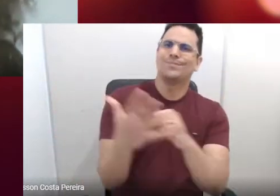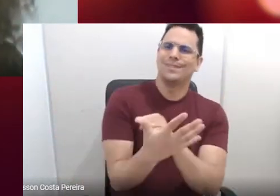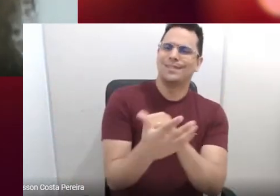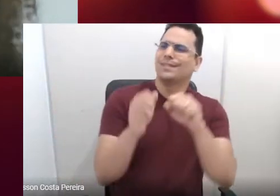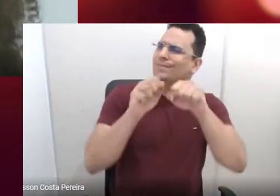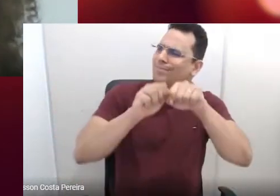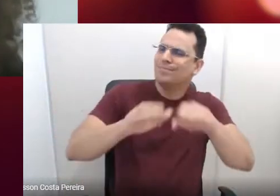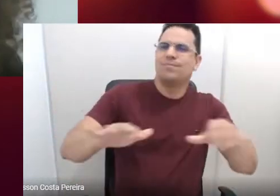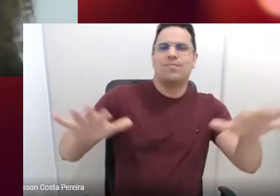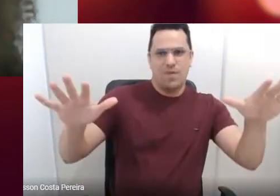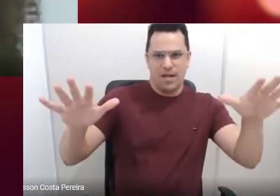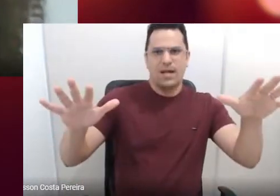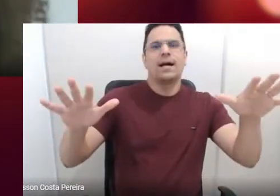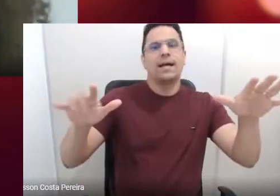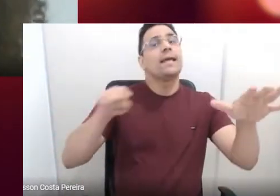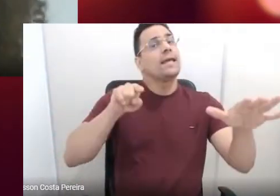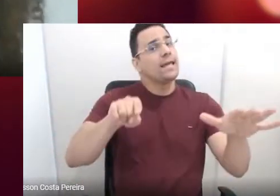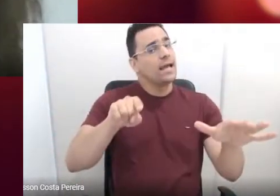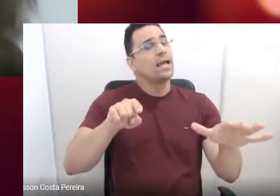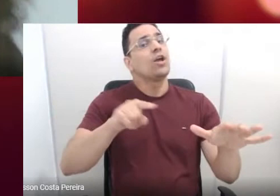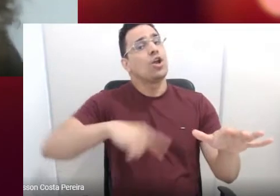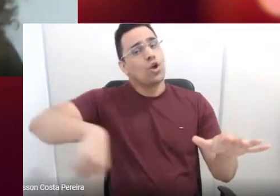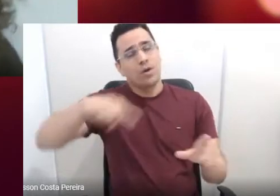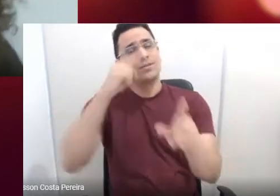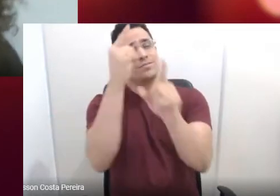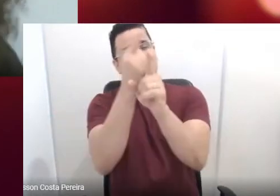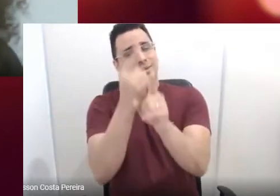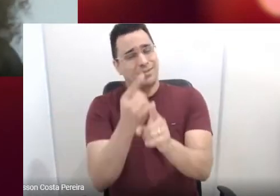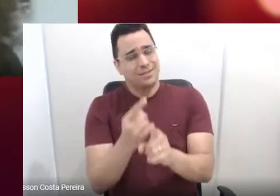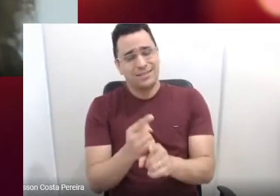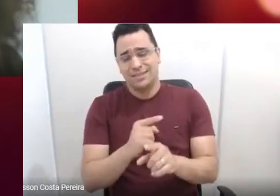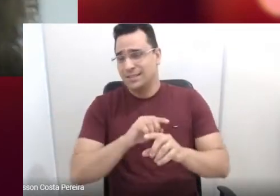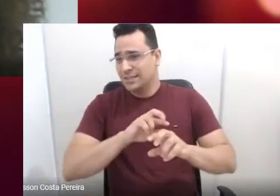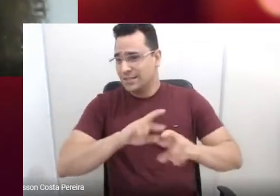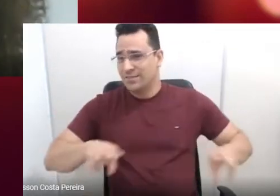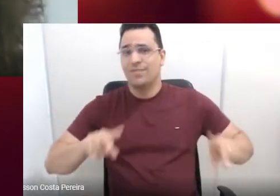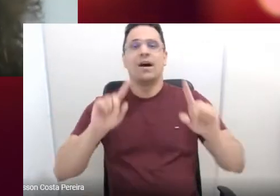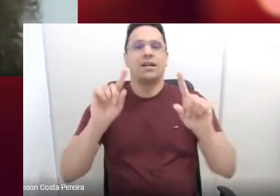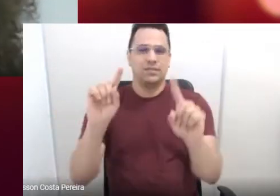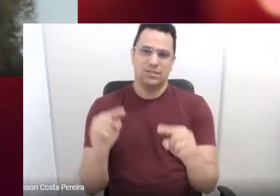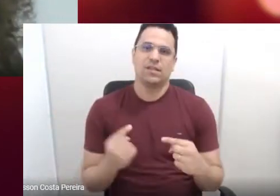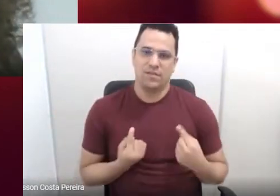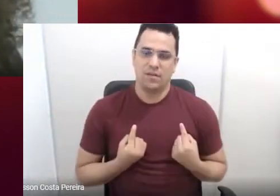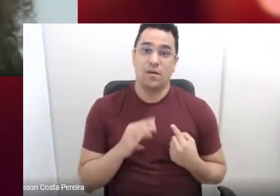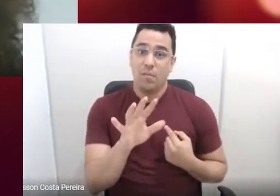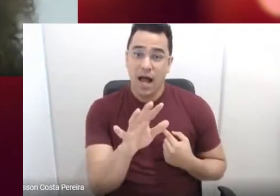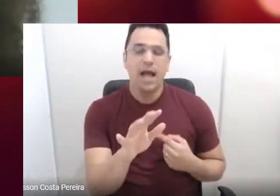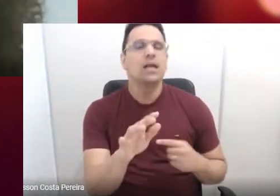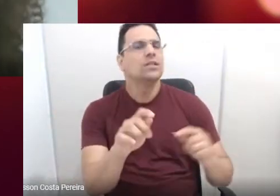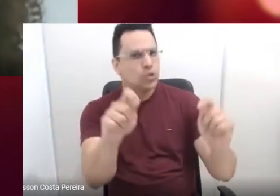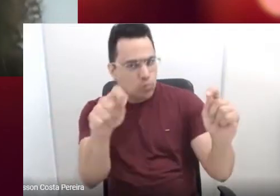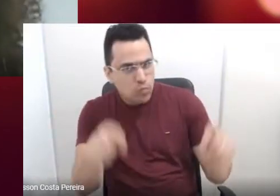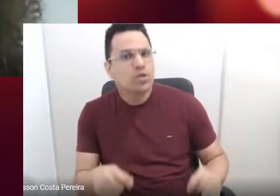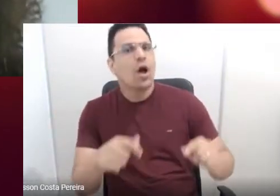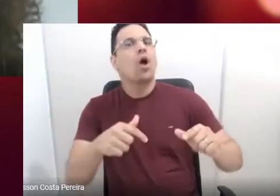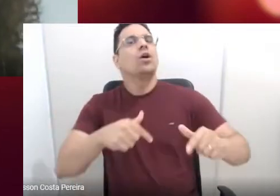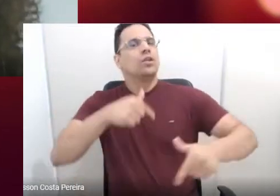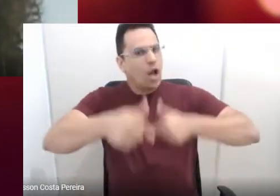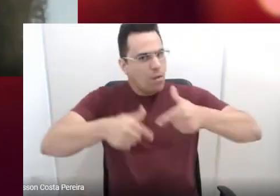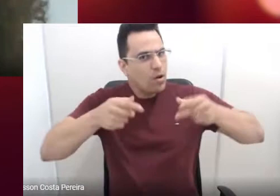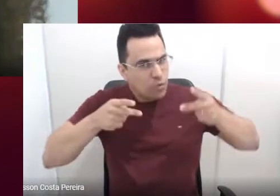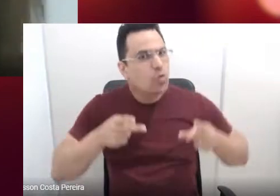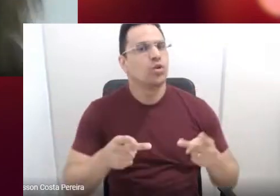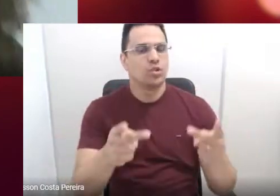vivenciou muitas perdas, muitos desafios, e que a gente também foi construindo possibilidades, né, para refazer aí o nosso cotidiano de vida